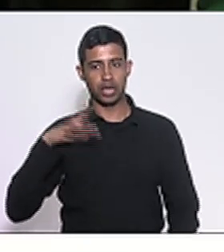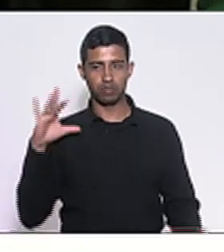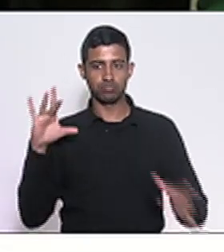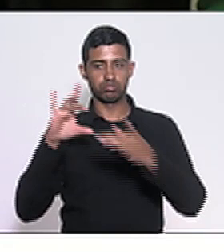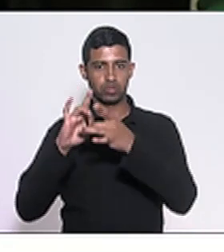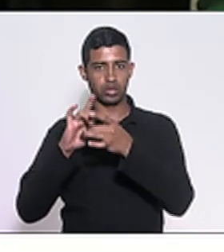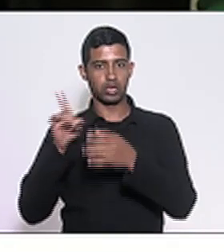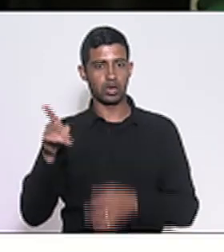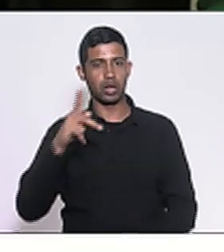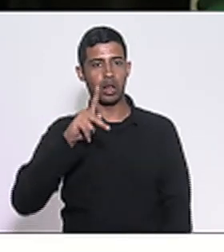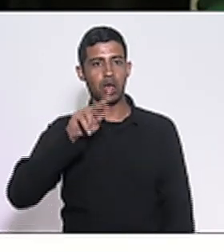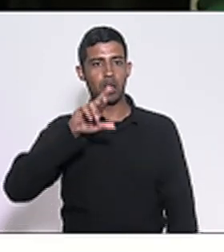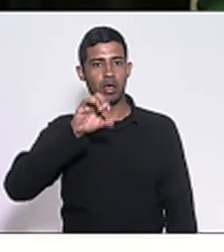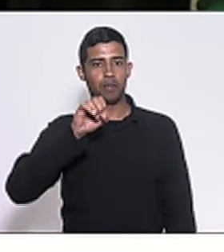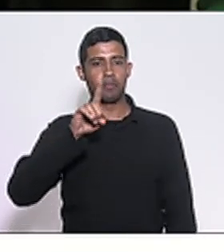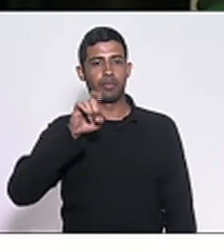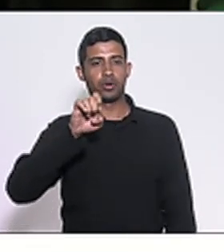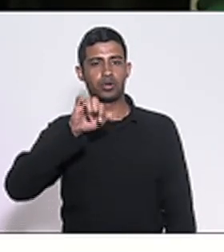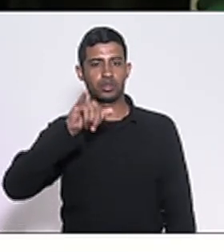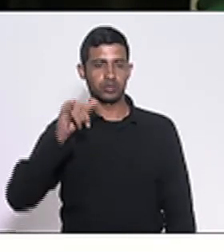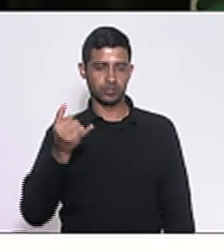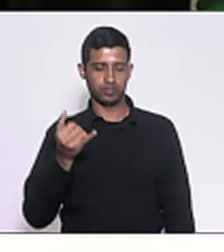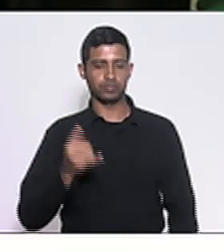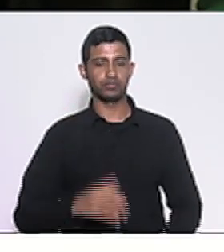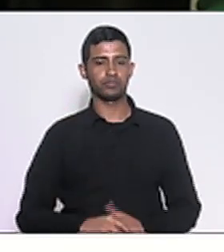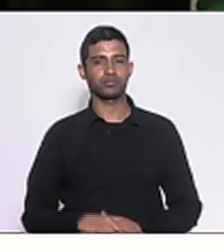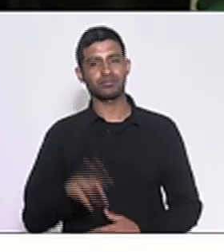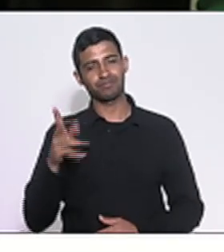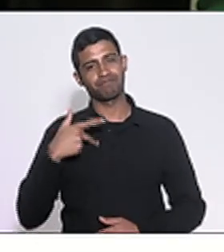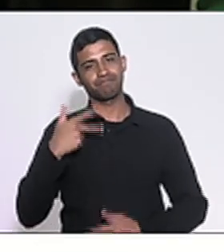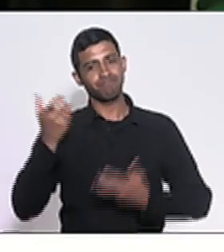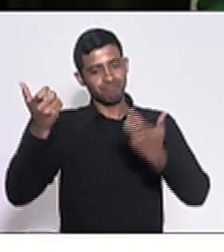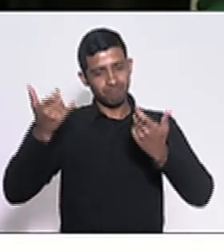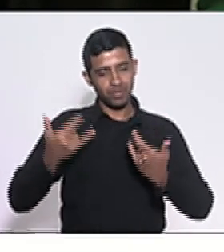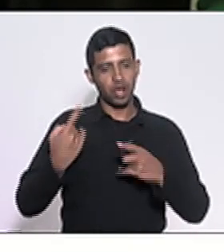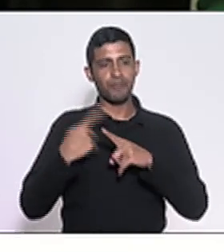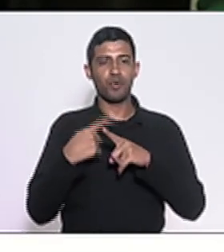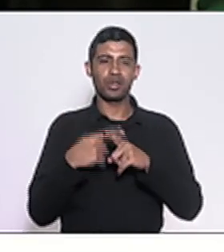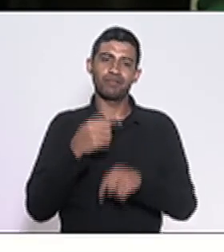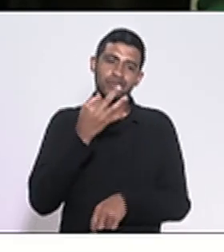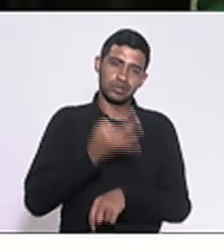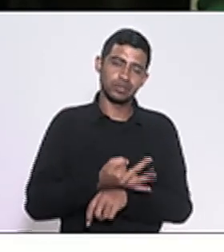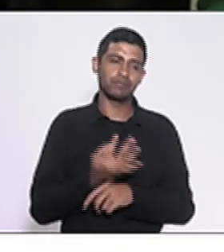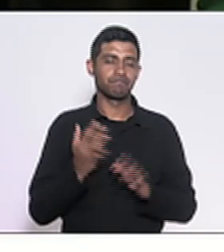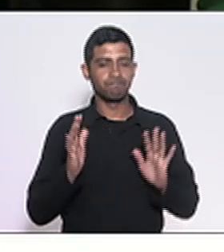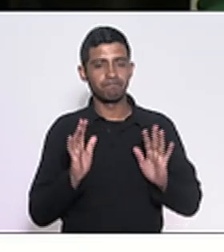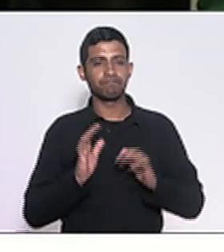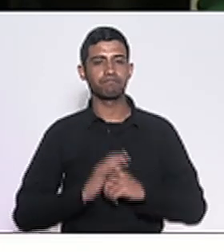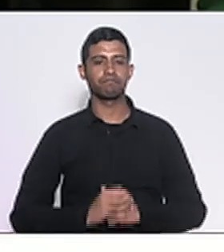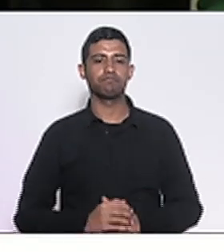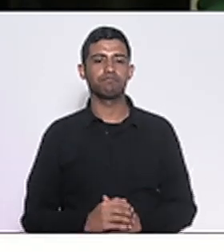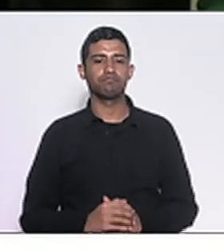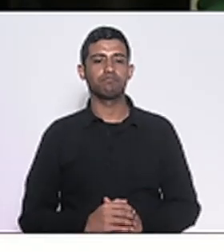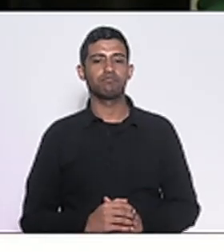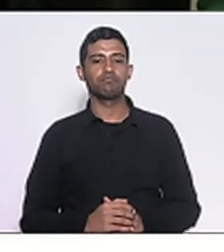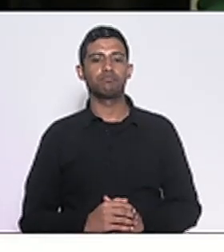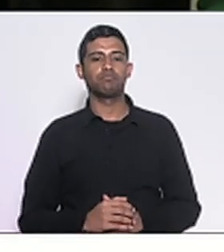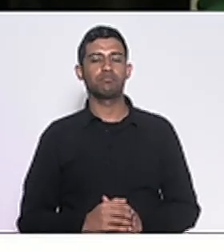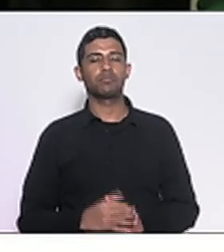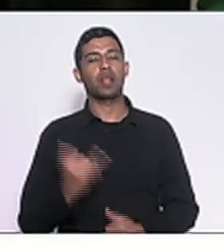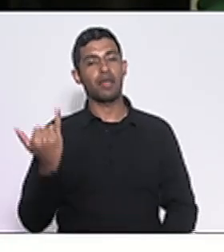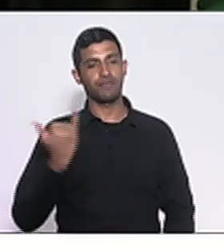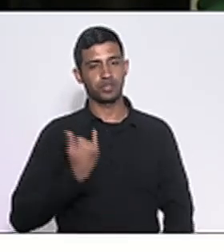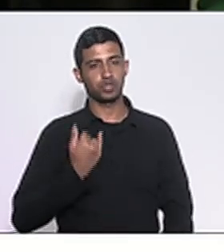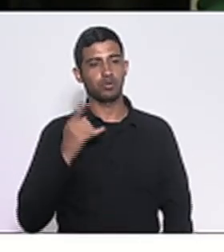atual estrutura administrativa do Estado, justificando sua ausência, mas, enfim, informando que o presidente do PRODERJ estaria